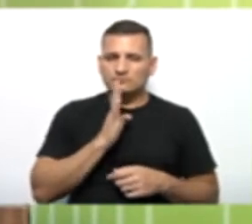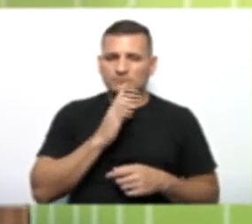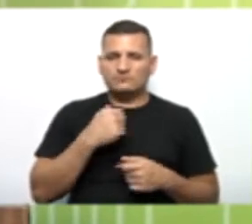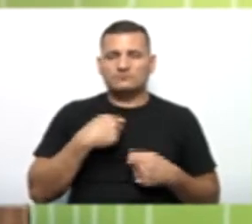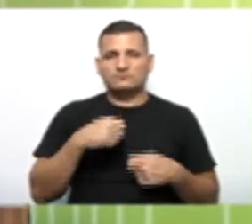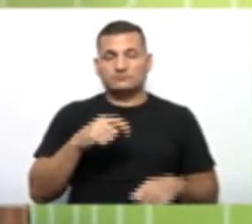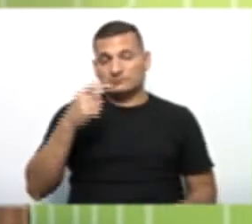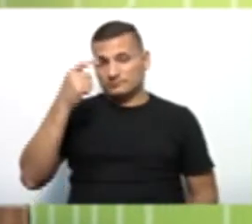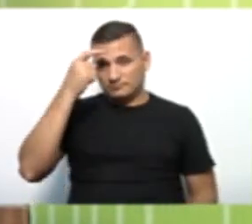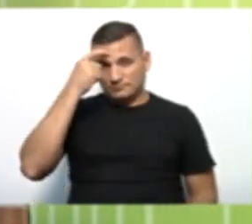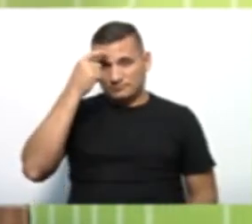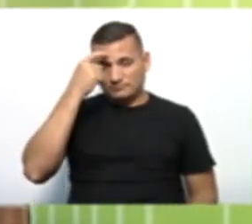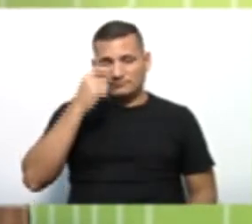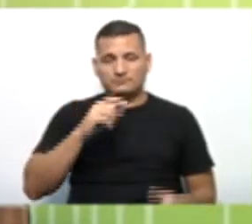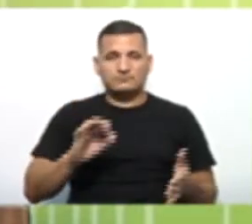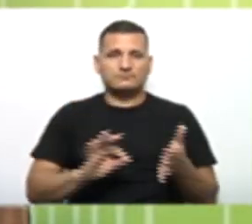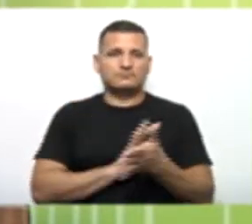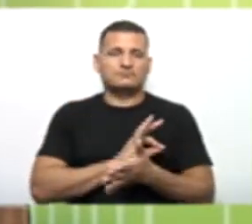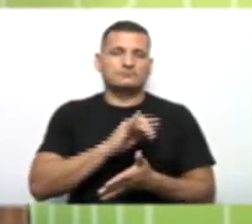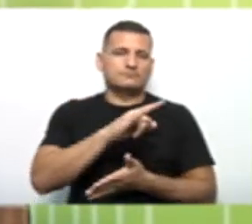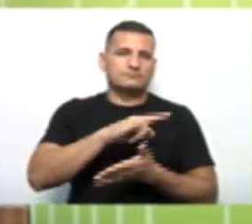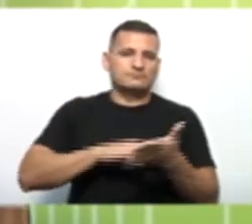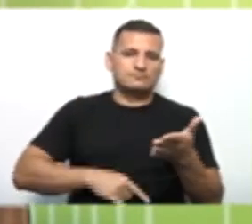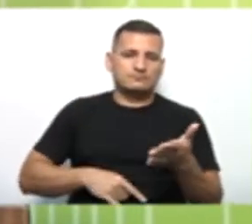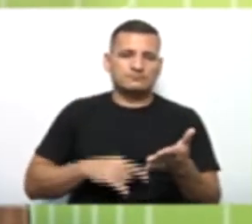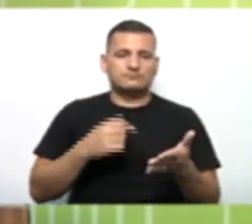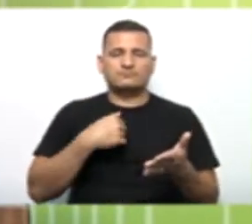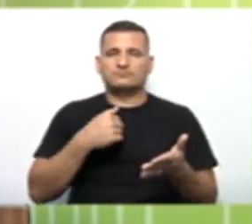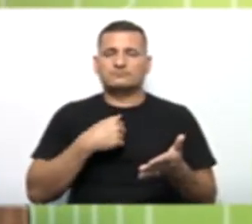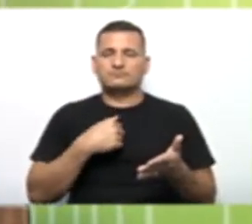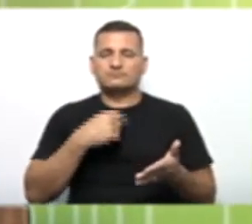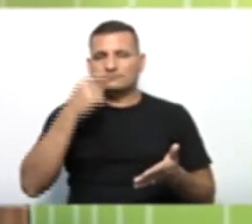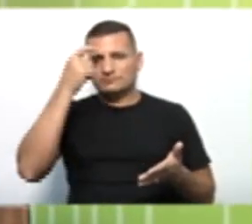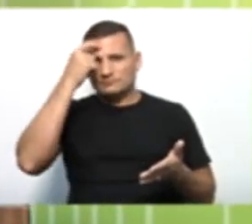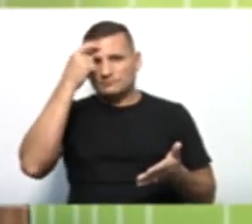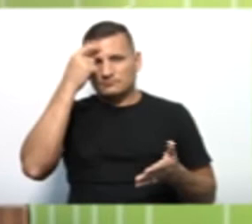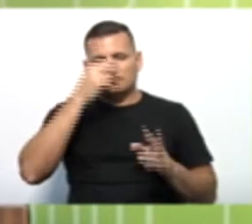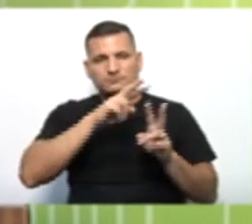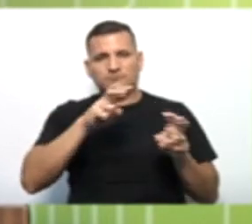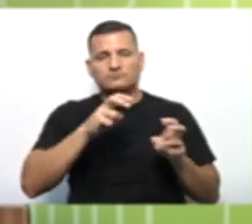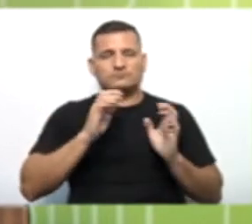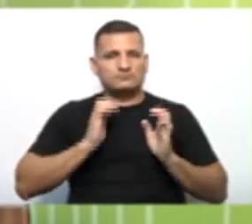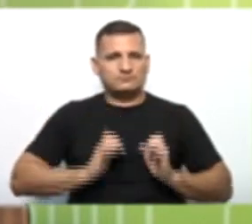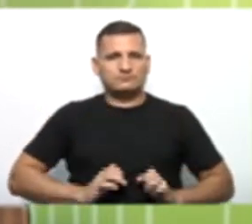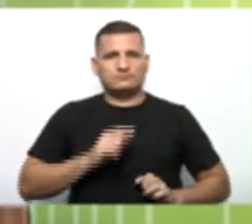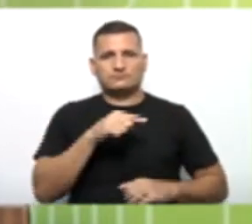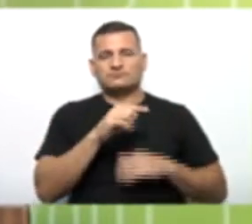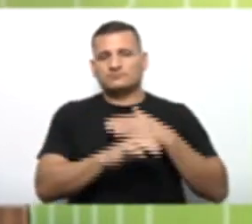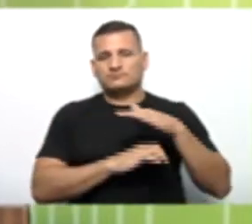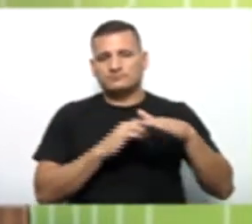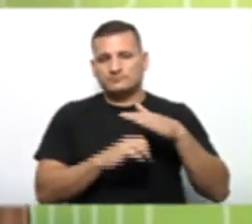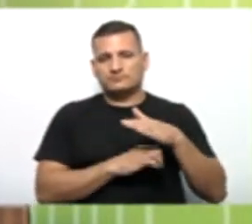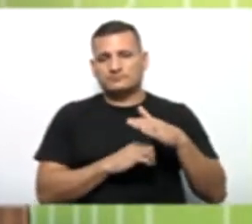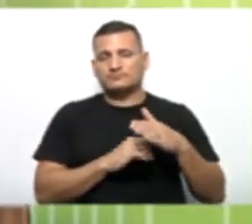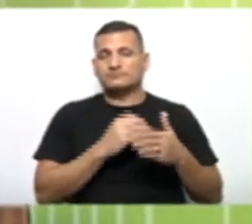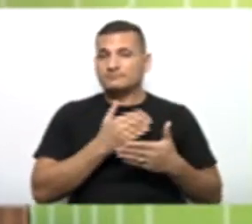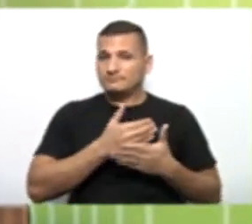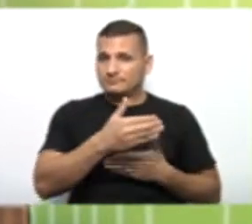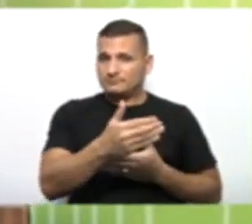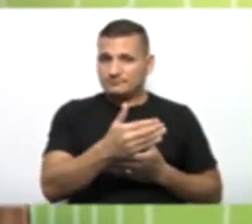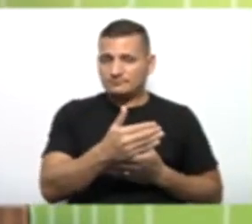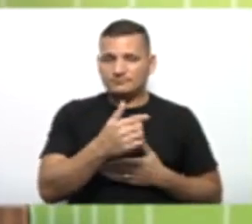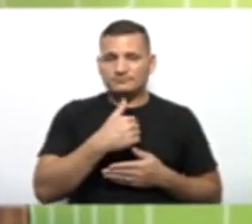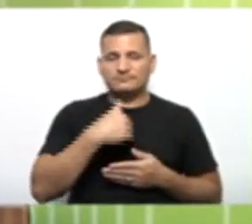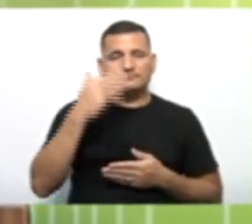preciso ter ciência e assinar um documento de que eu estou ciente sobre o código de ética daquela empresa e a partir desse momento